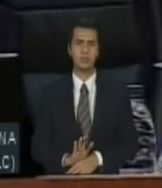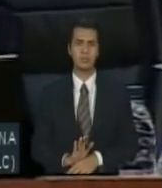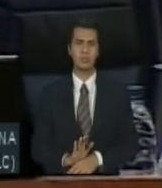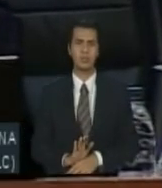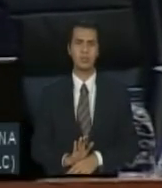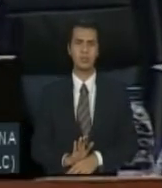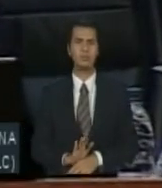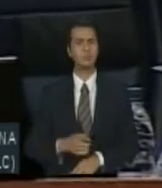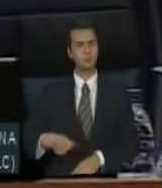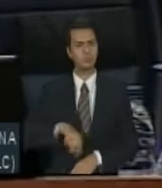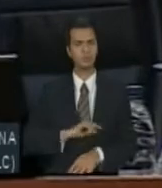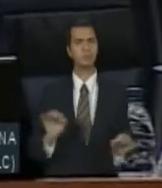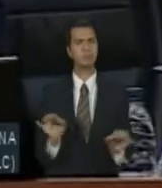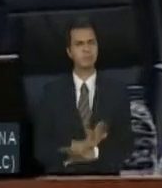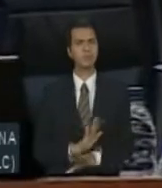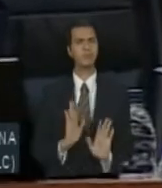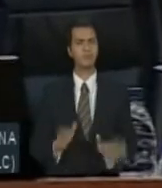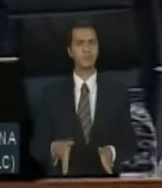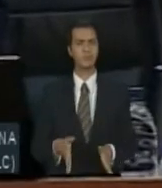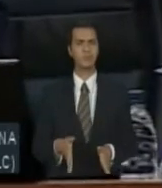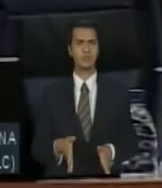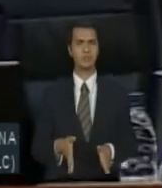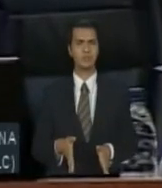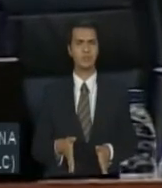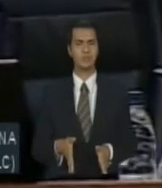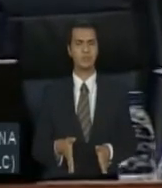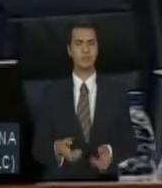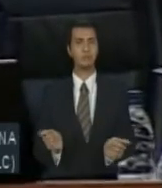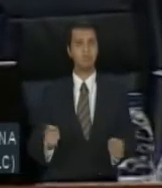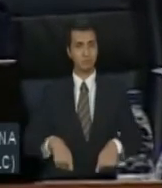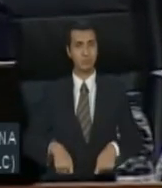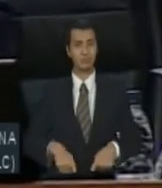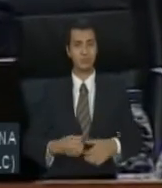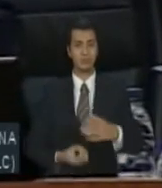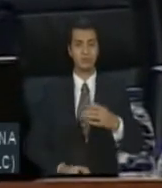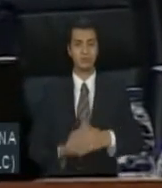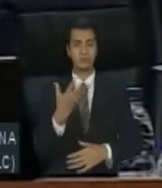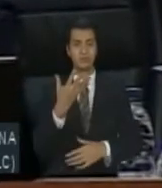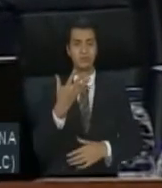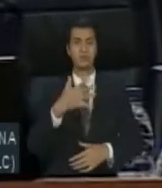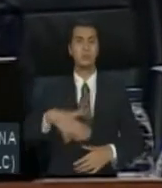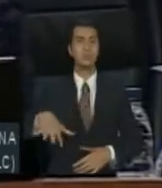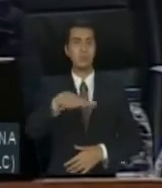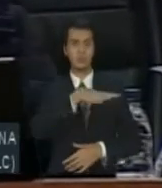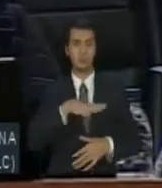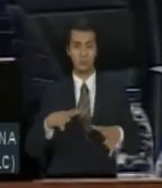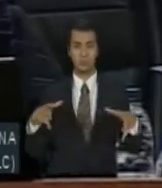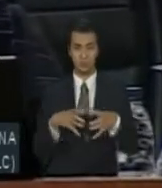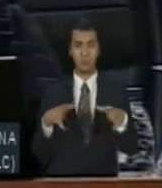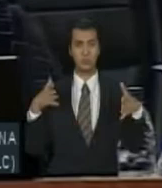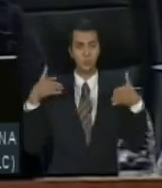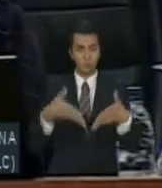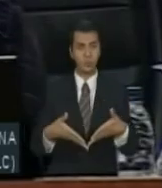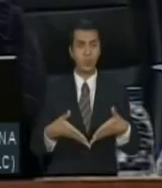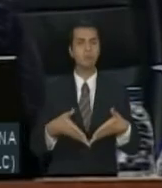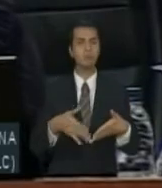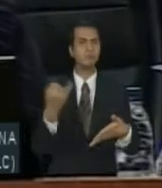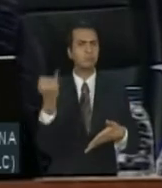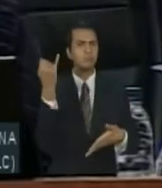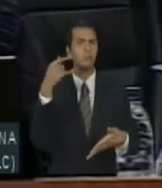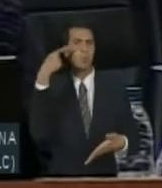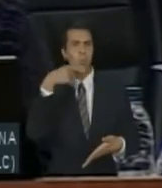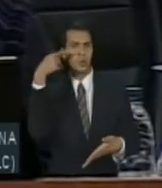condições de criar um fato político-econômico de